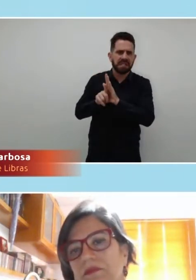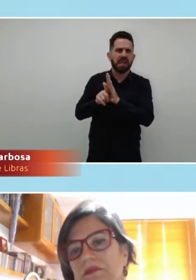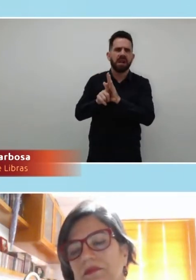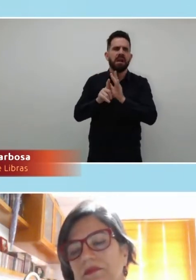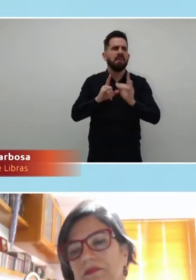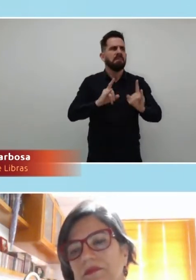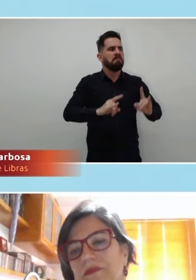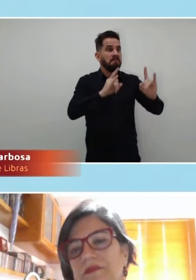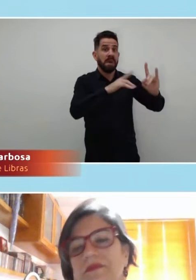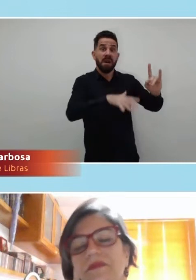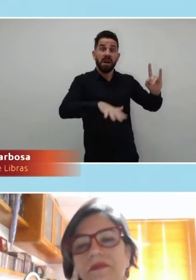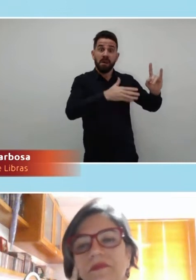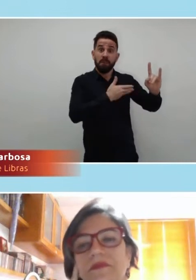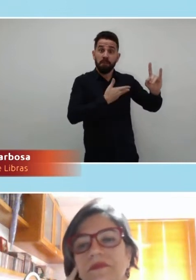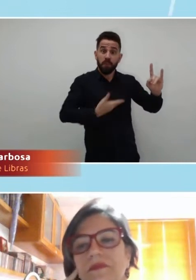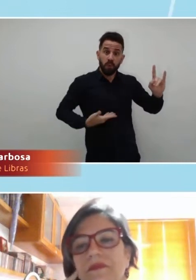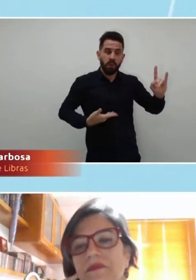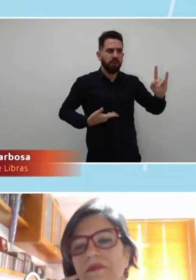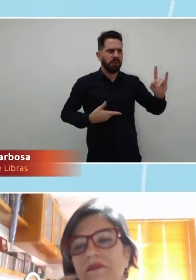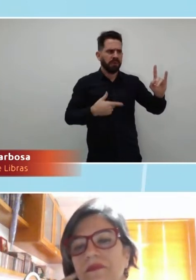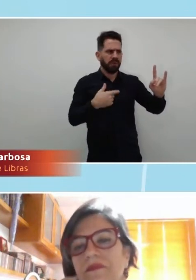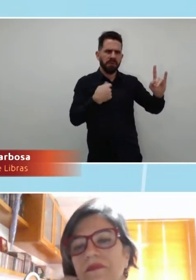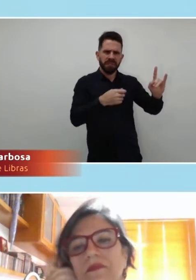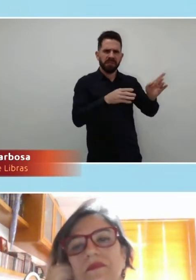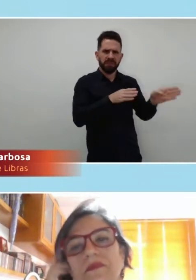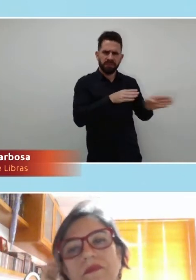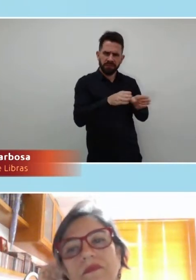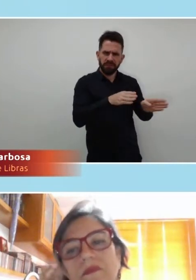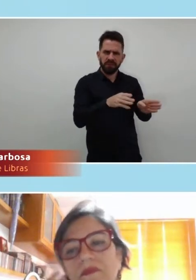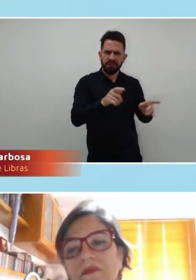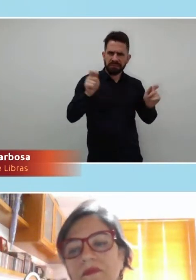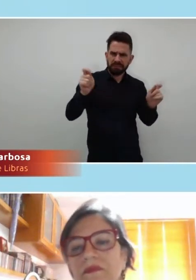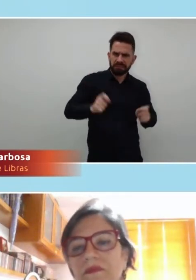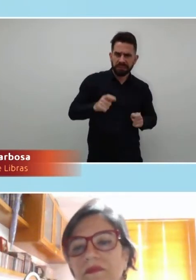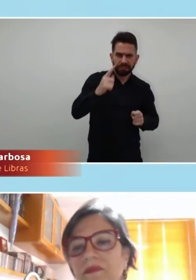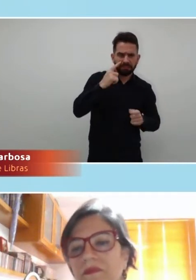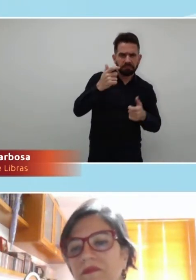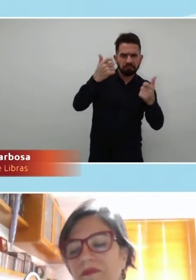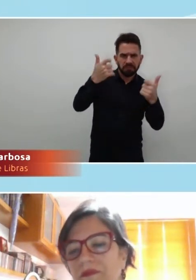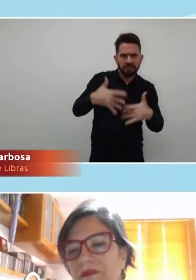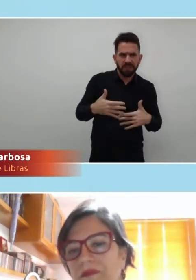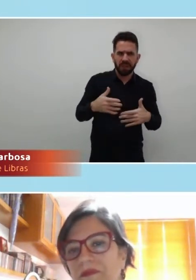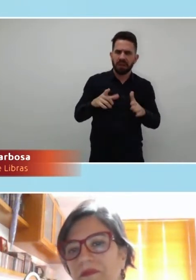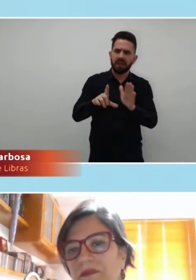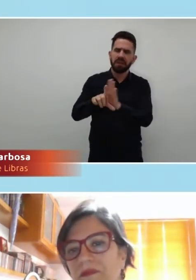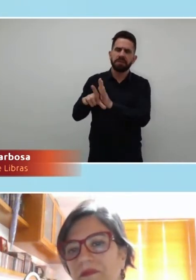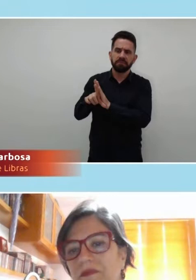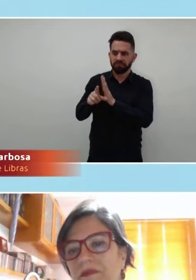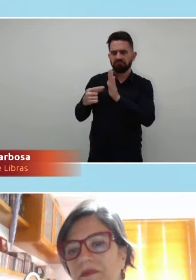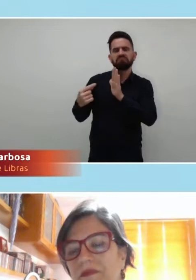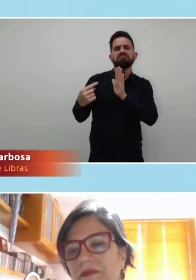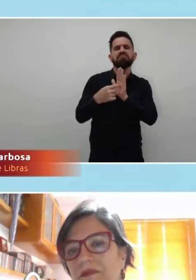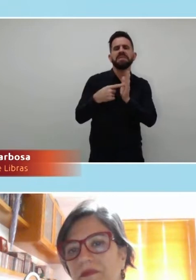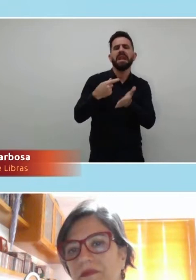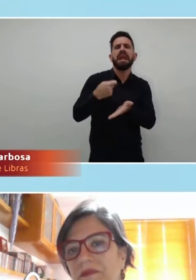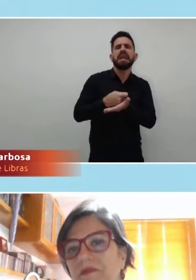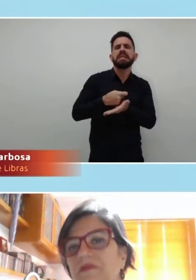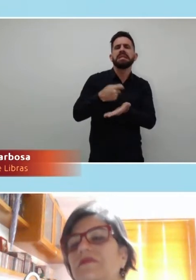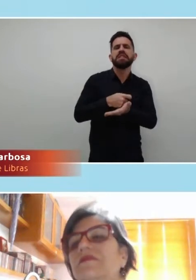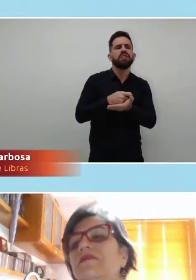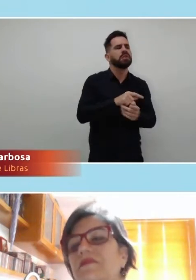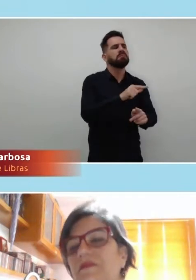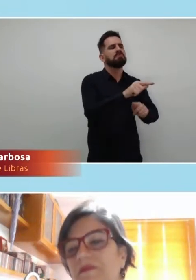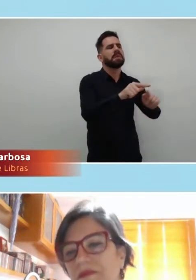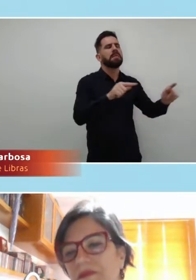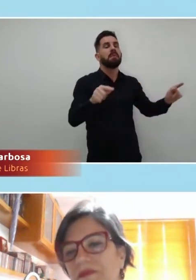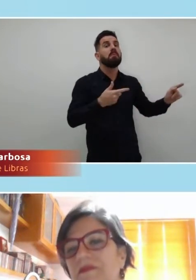população, eles tenham algum nível de acessibilidade? A senhora poderia falar um pouco disso para a gente? O que é exigido do poder público em relação